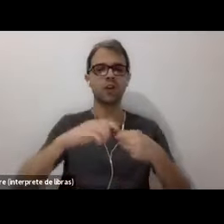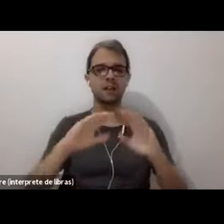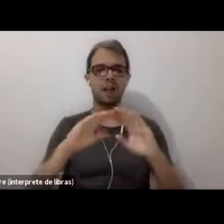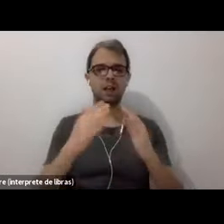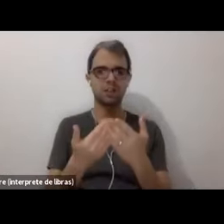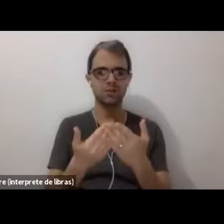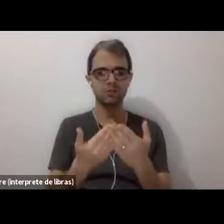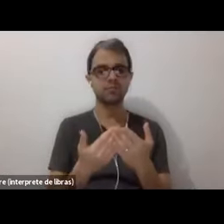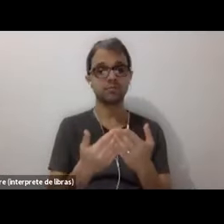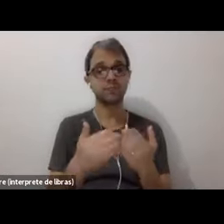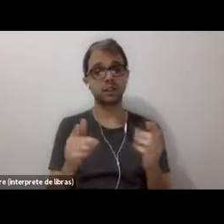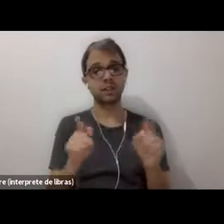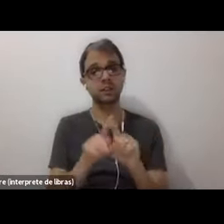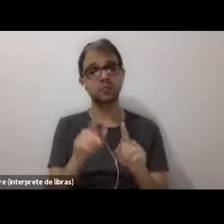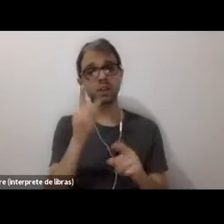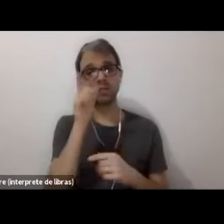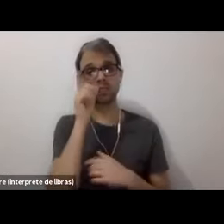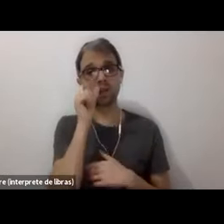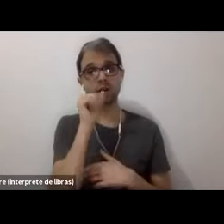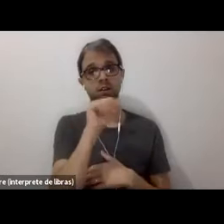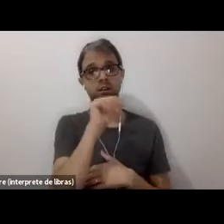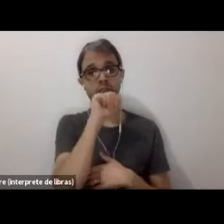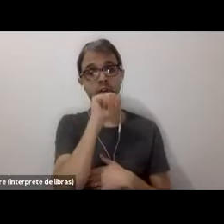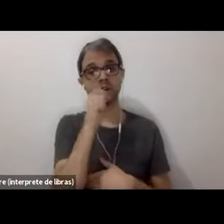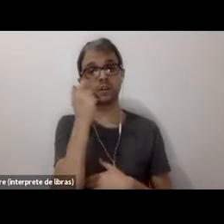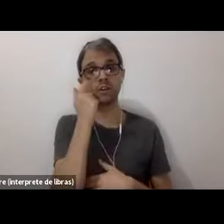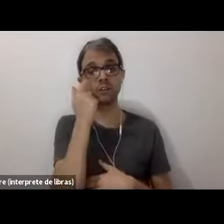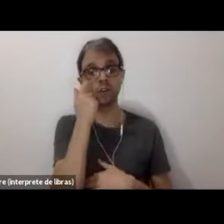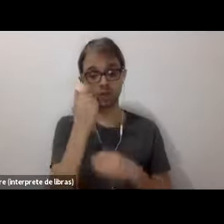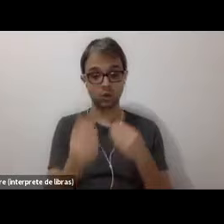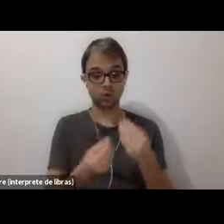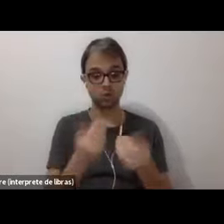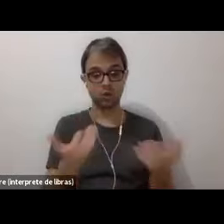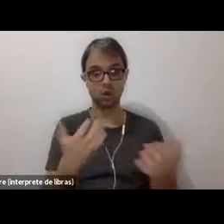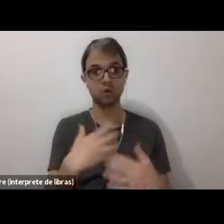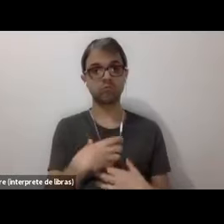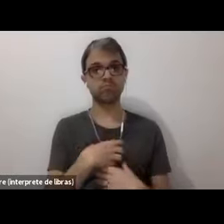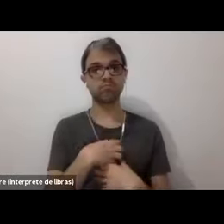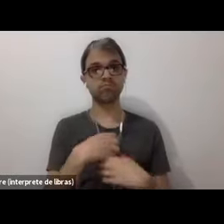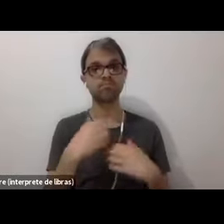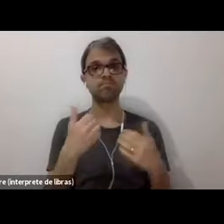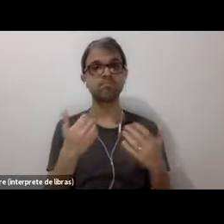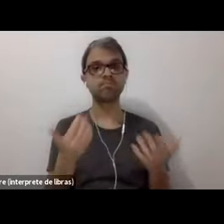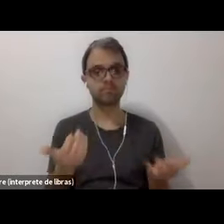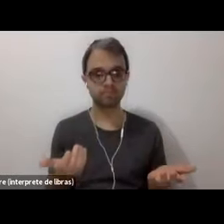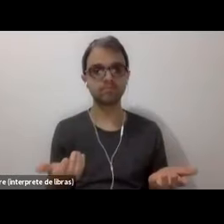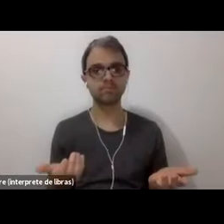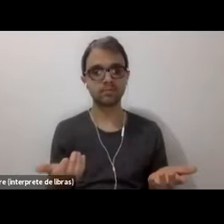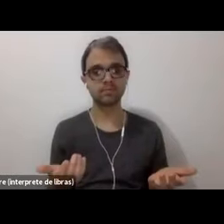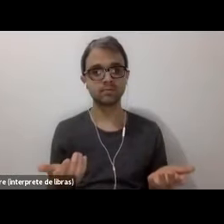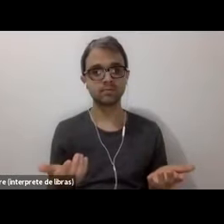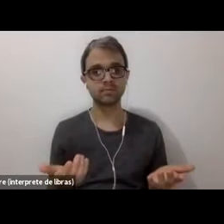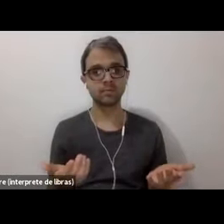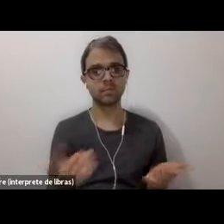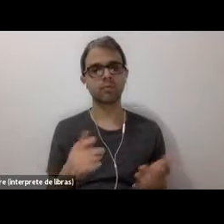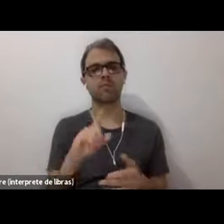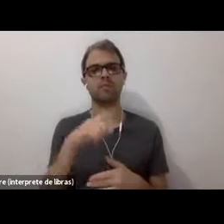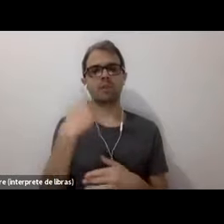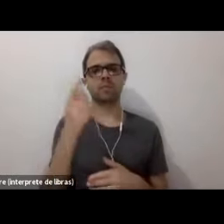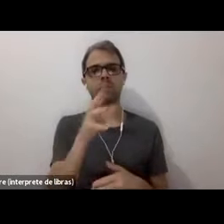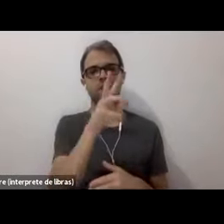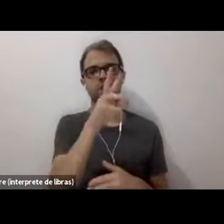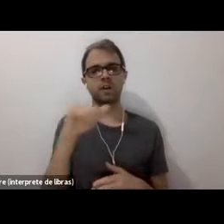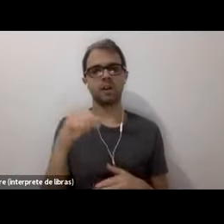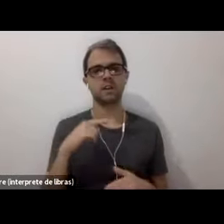para os pais também ficarem, como é que eles estão, como é que a escola está para esperá-los, né? Aí teremos uma webinar com eles